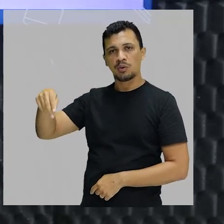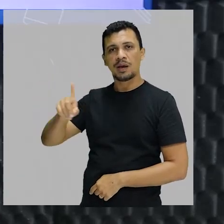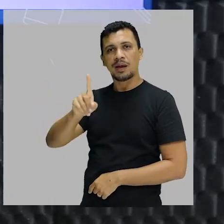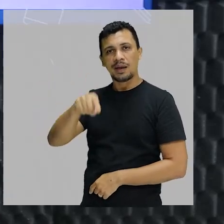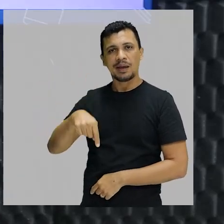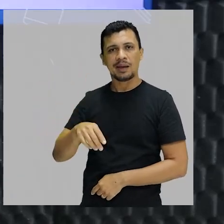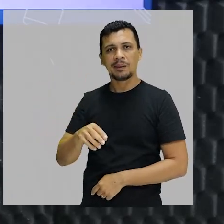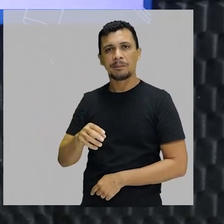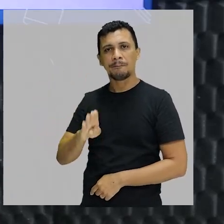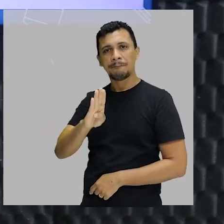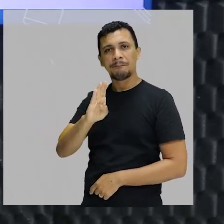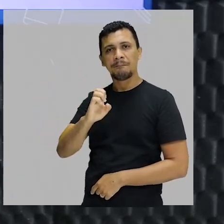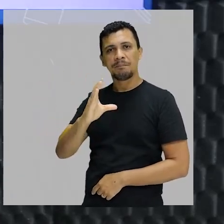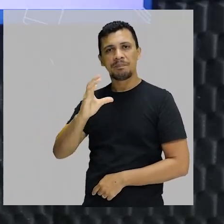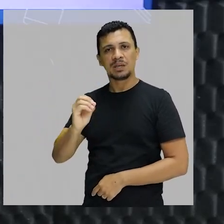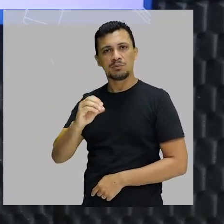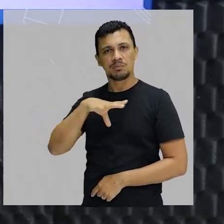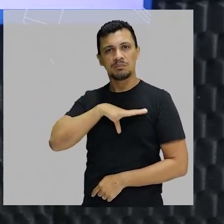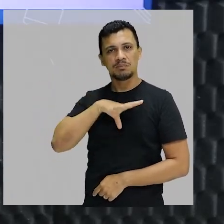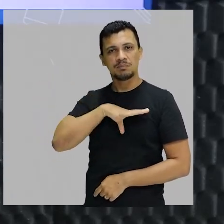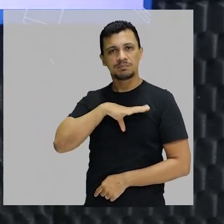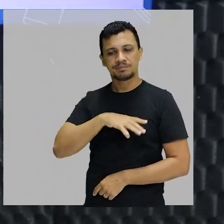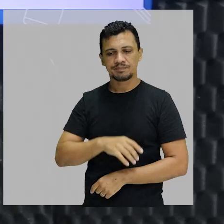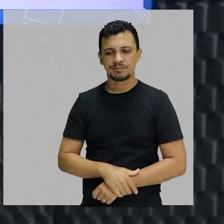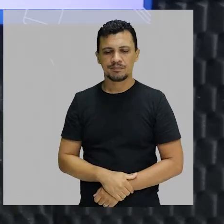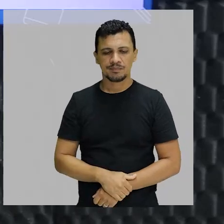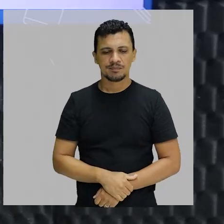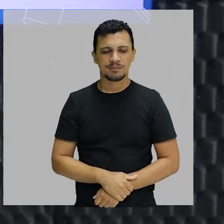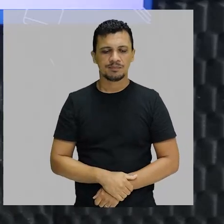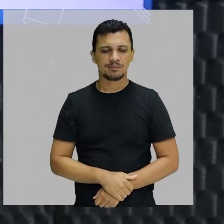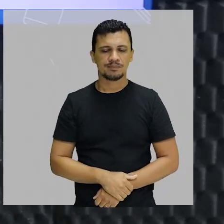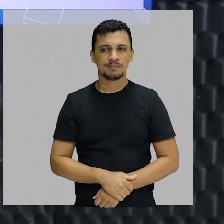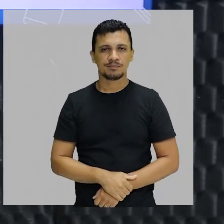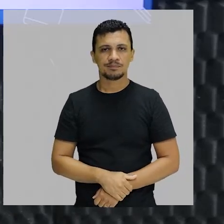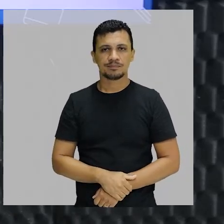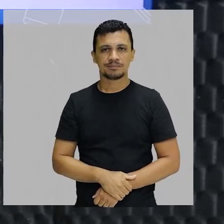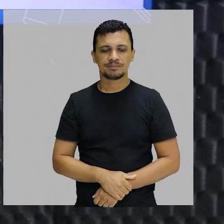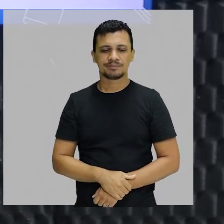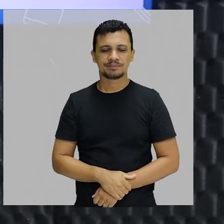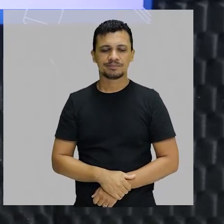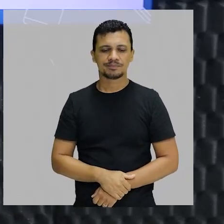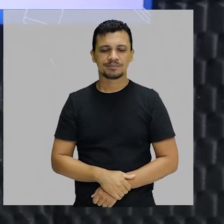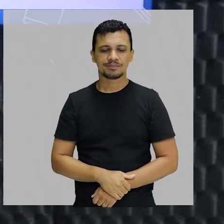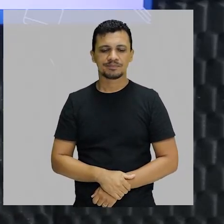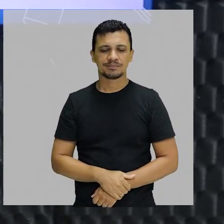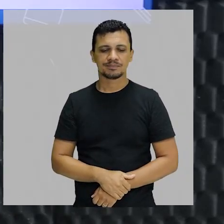callejón, beco. Beco também vem de rua, tá?